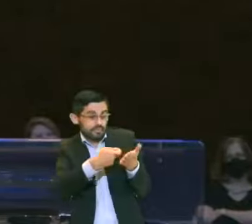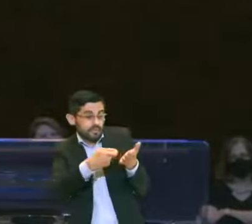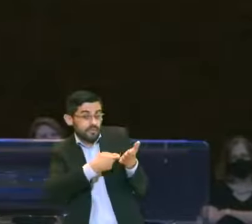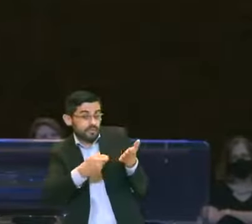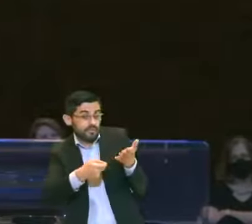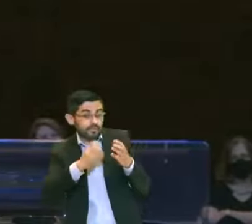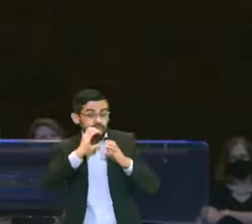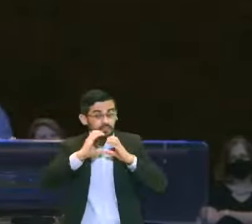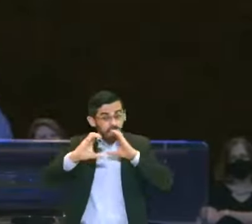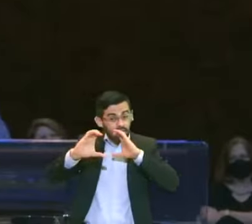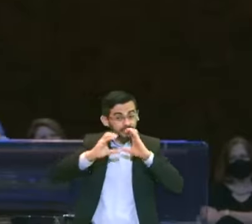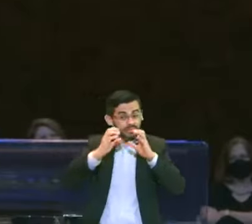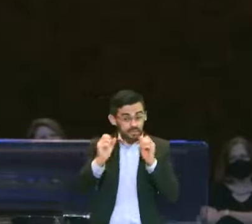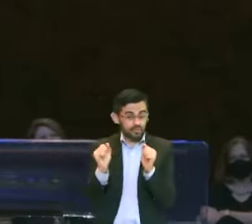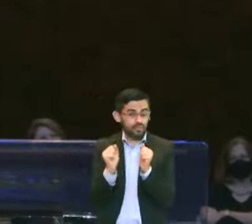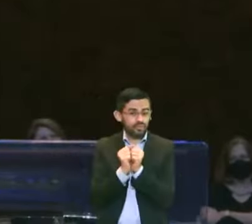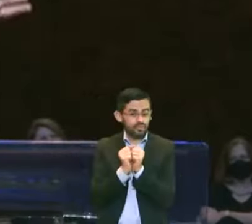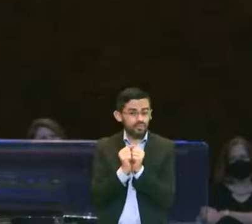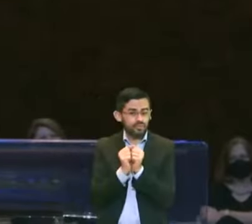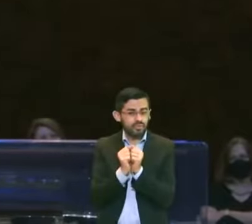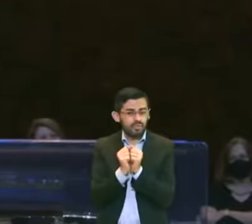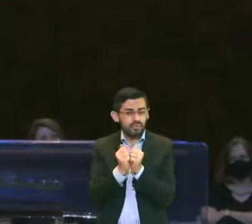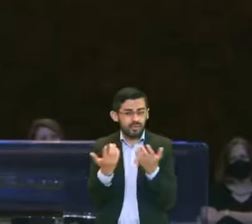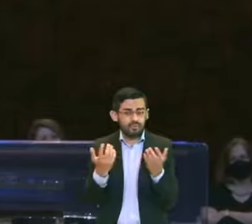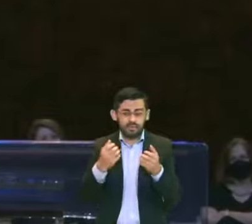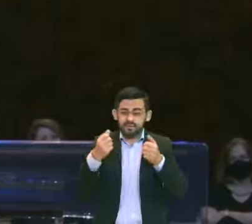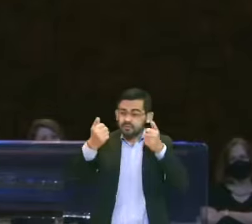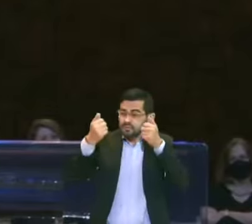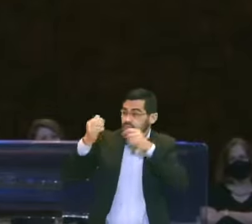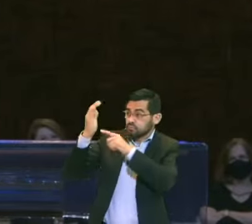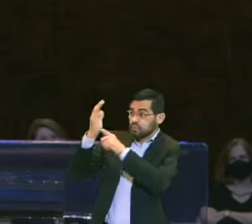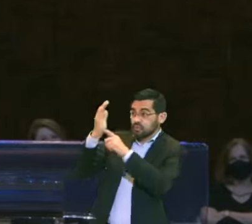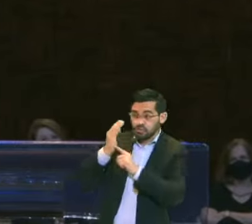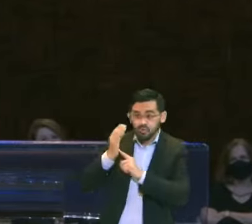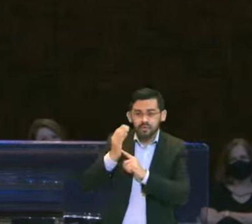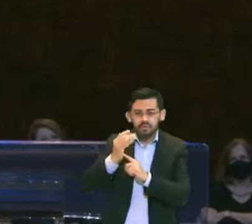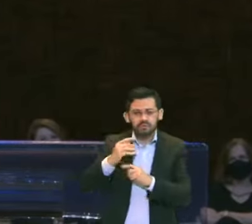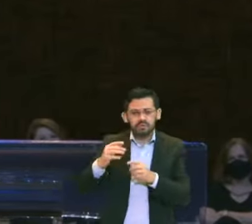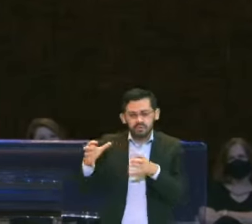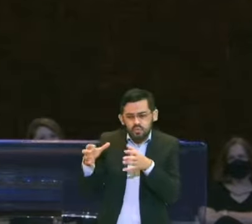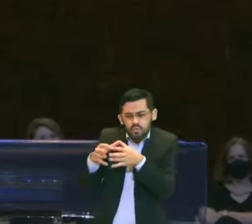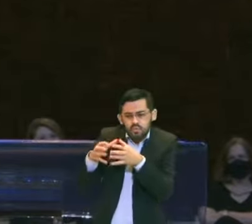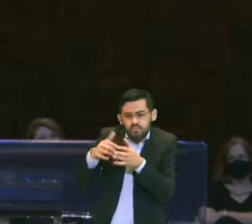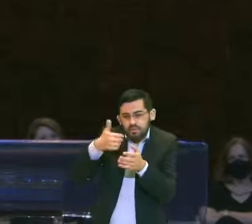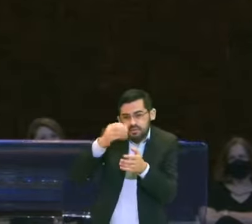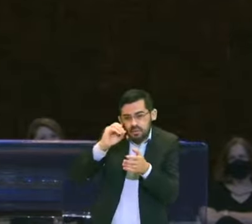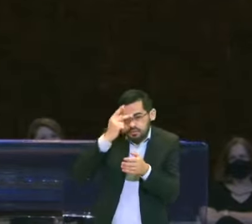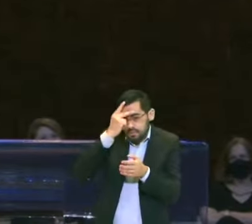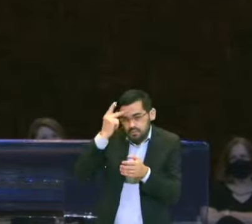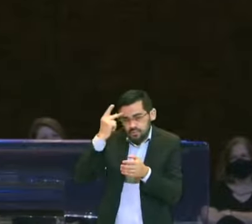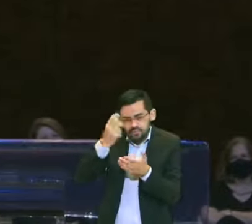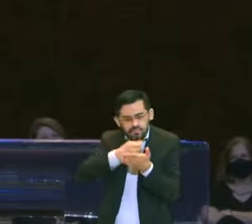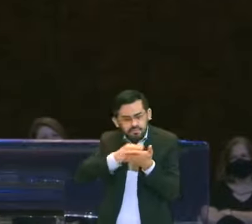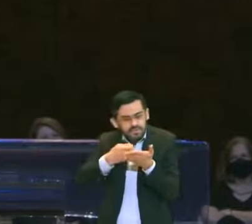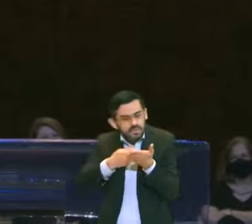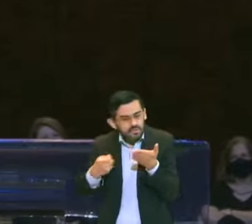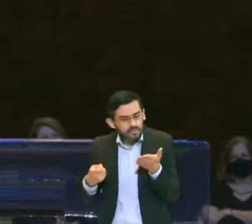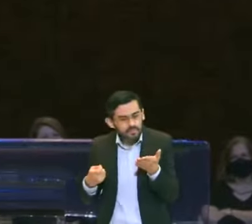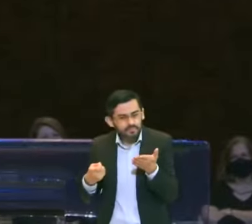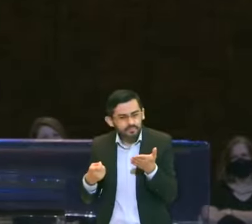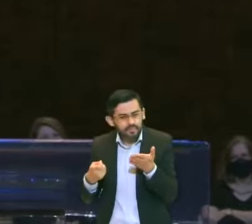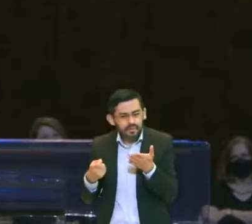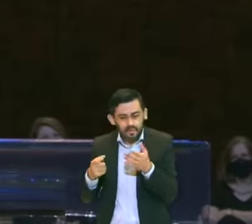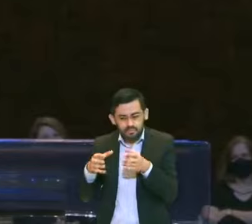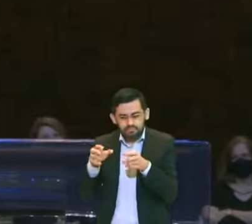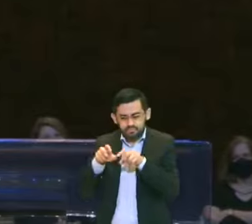já que Deus estava mostrando que era para cantar o que a gente pregava. Juntamos 10 pessoas para fazer uma música. Imagina juntar 10 para